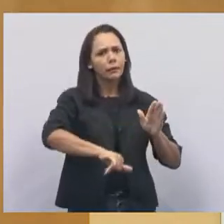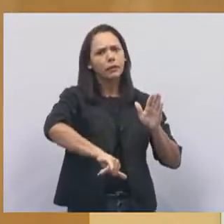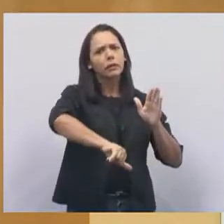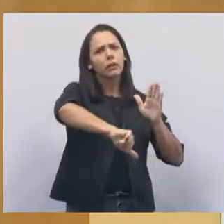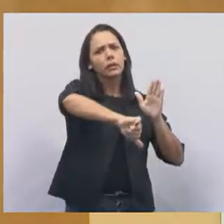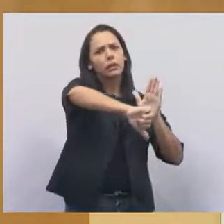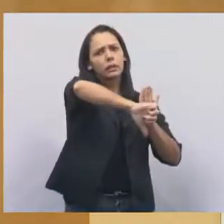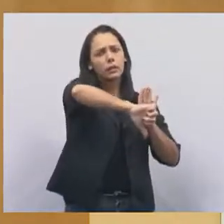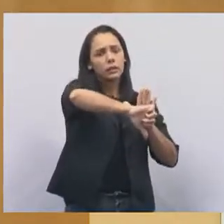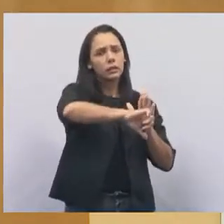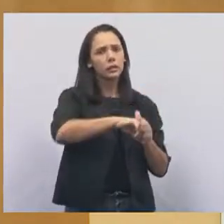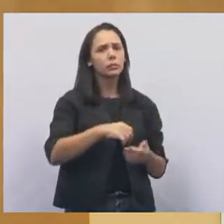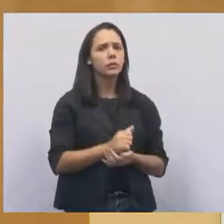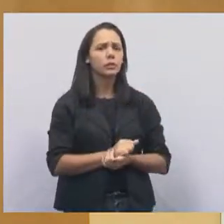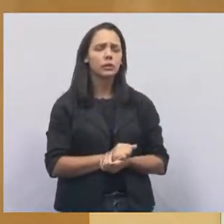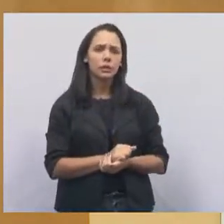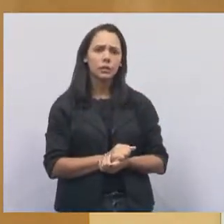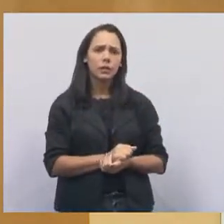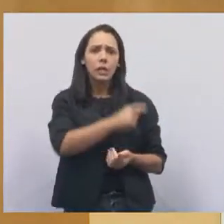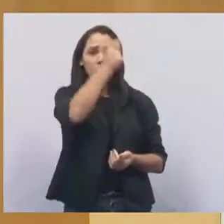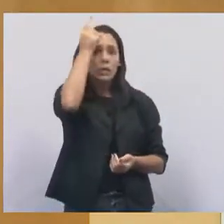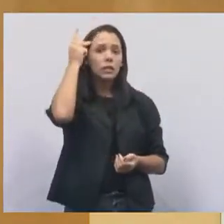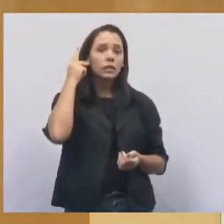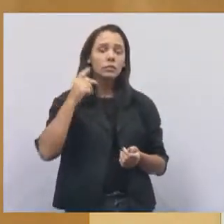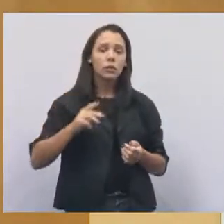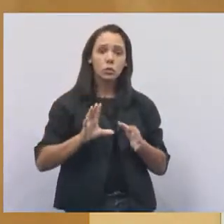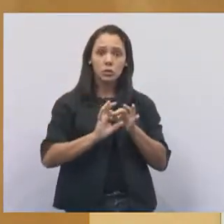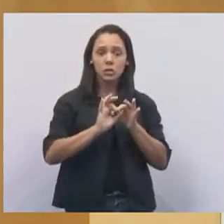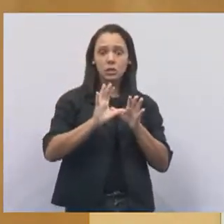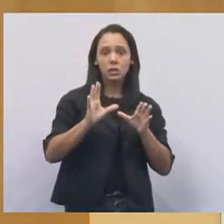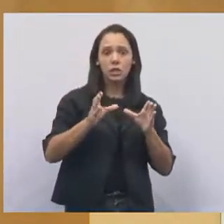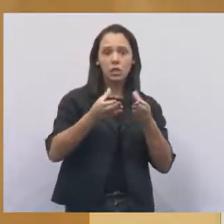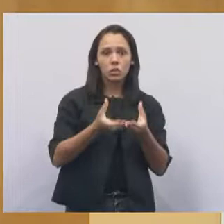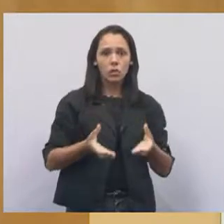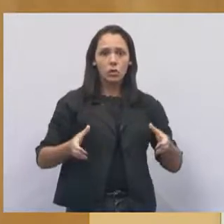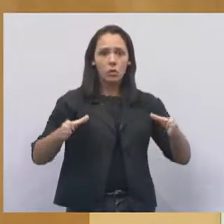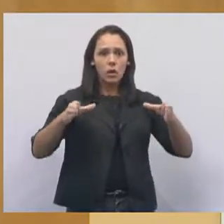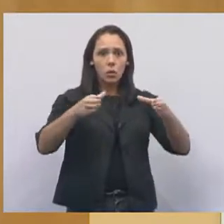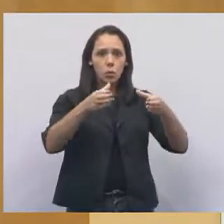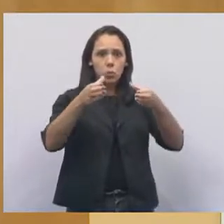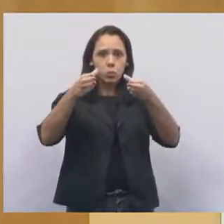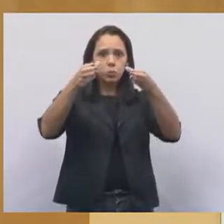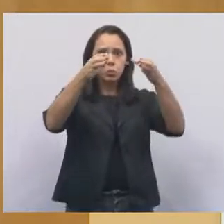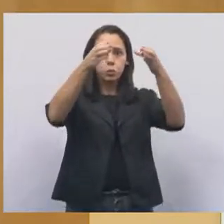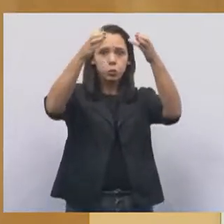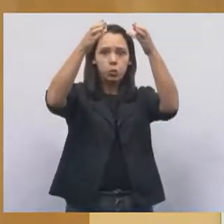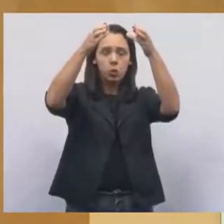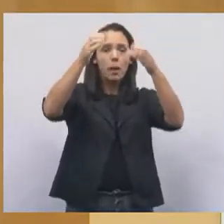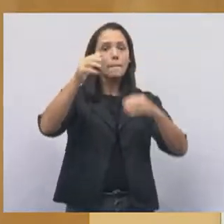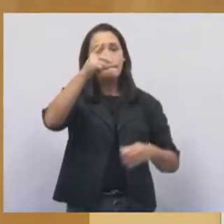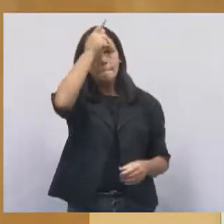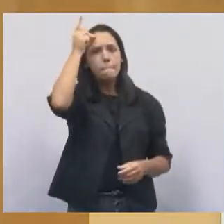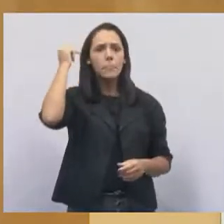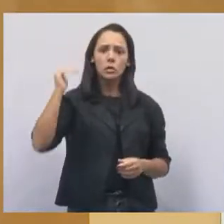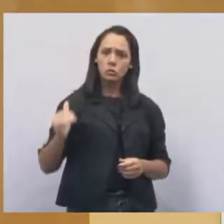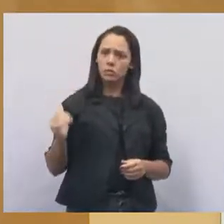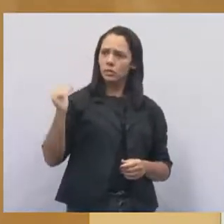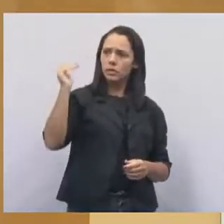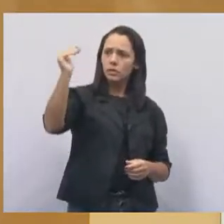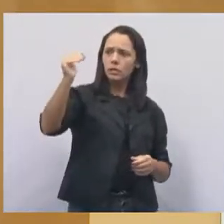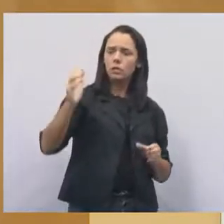que você vê quem solta balão é marmanjo em todo um grupo formado em São Paulo quando eu morava lá